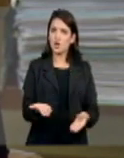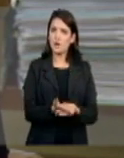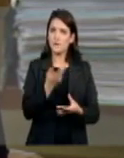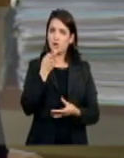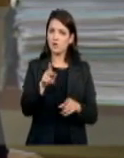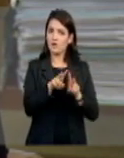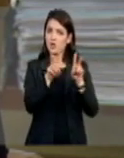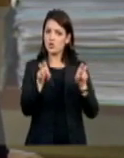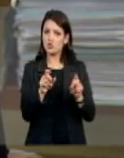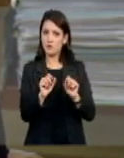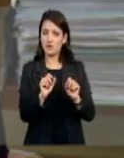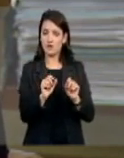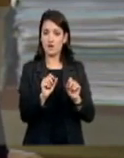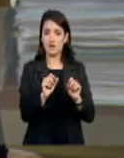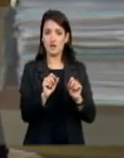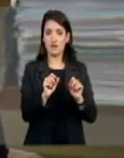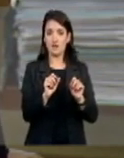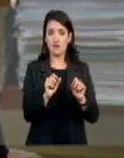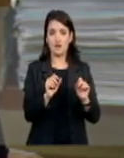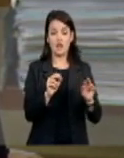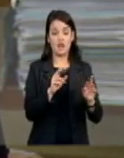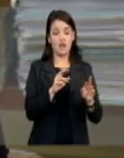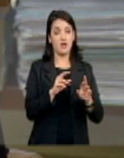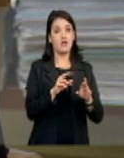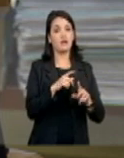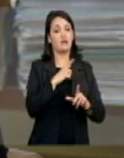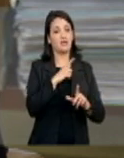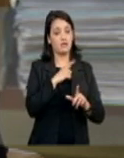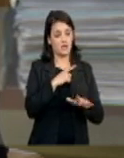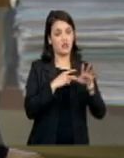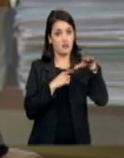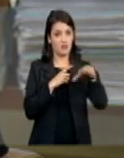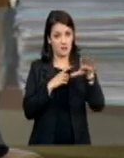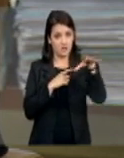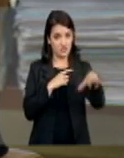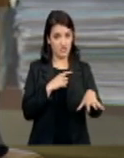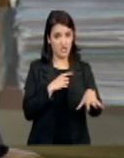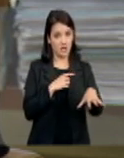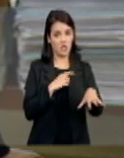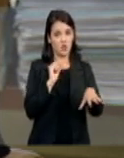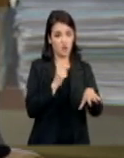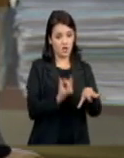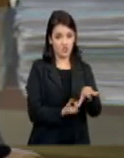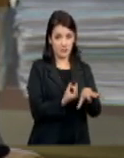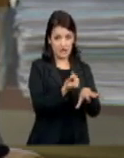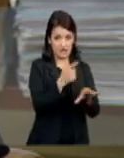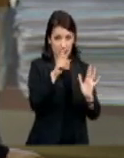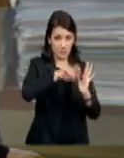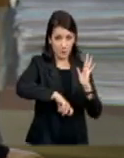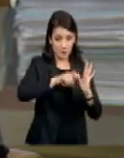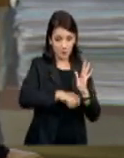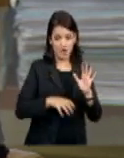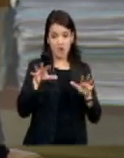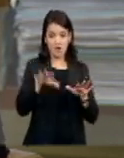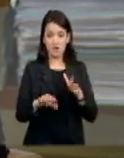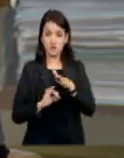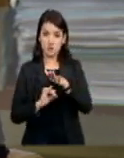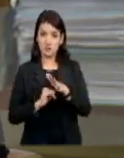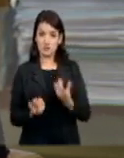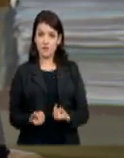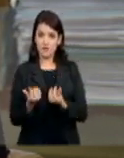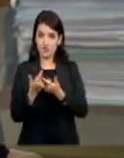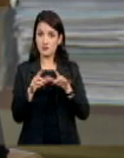às relações entre a administração tributária de um lado e as instituições financeiras de outro de tal modo que se